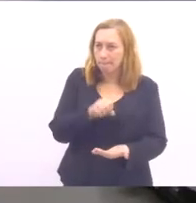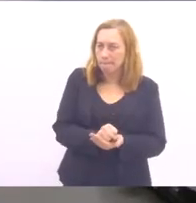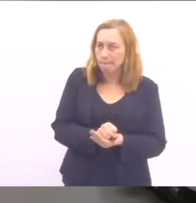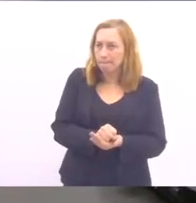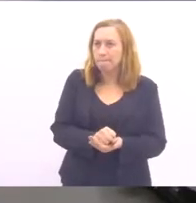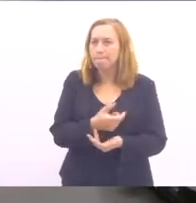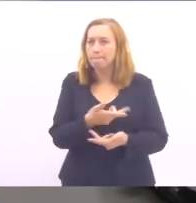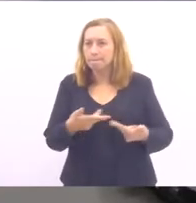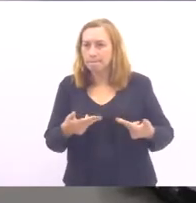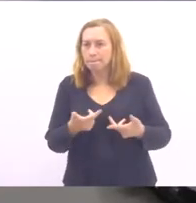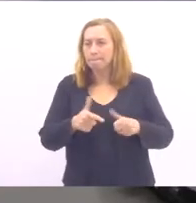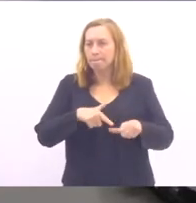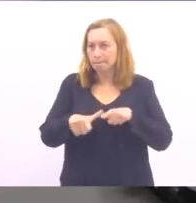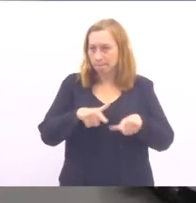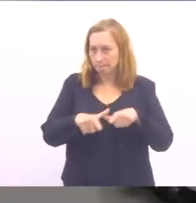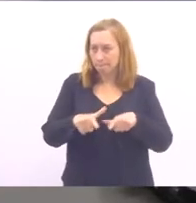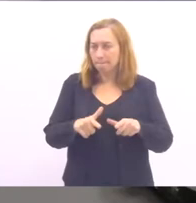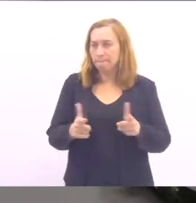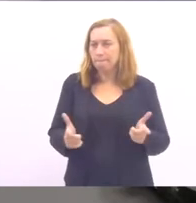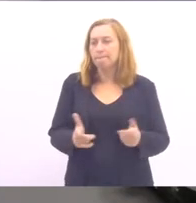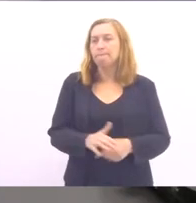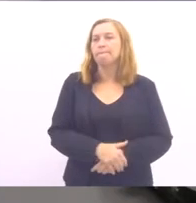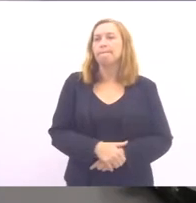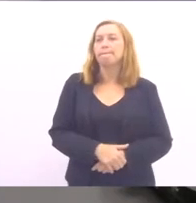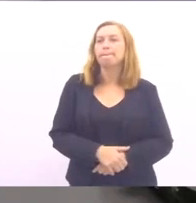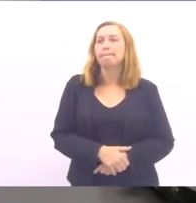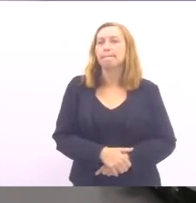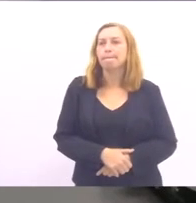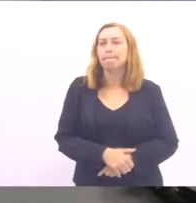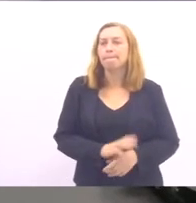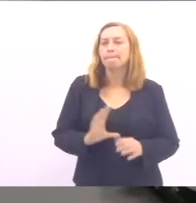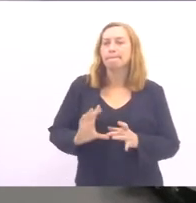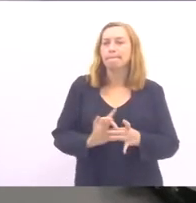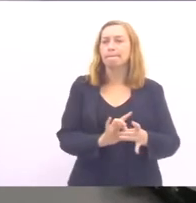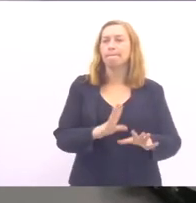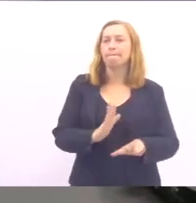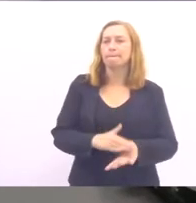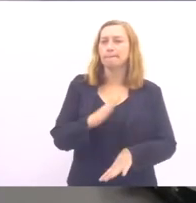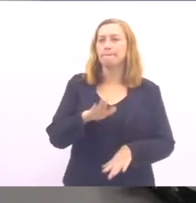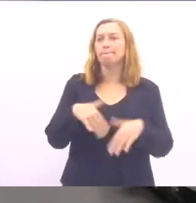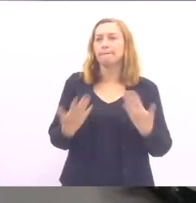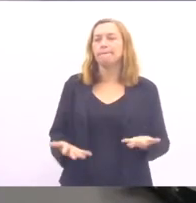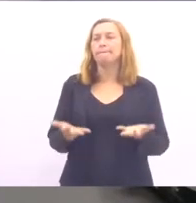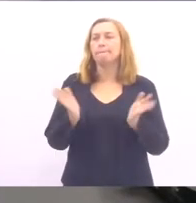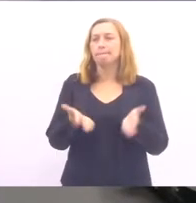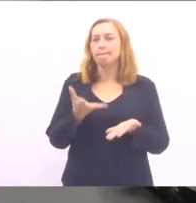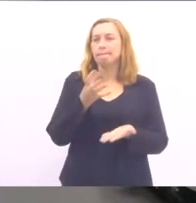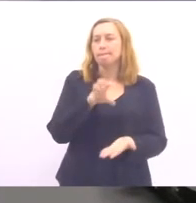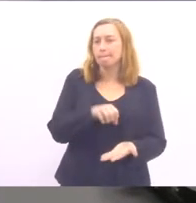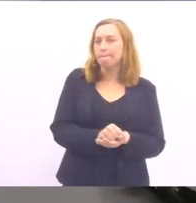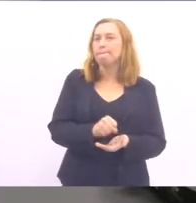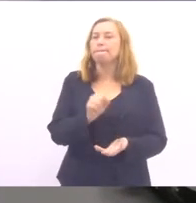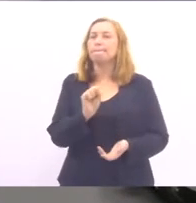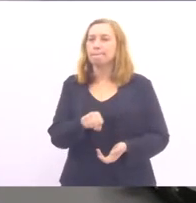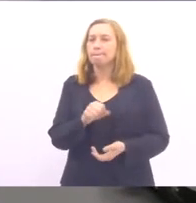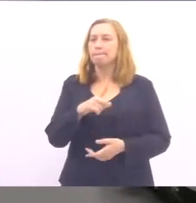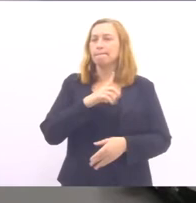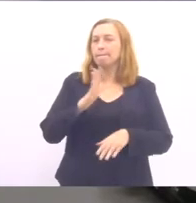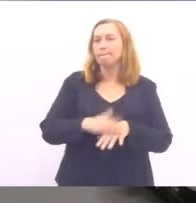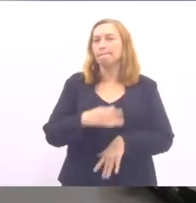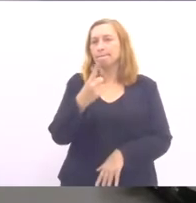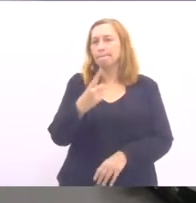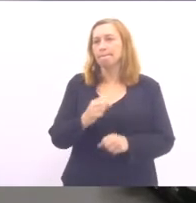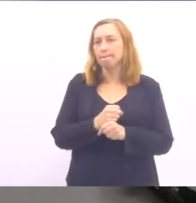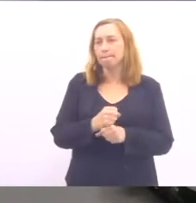grandes finalidades, né? Na verdade, é uma integração maior. Então, hoje o cadastro existe há mais de um ano,